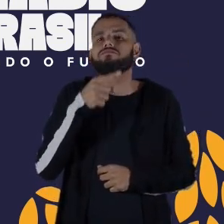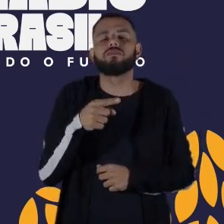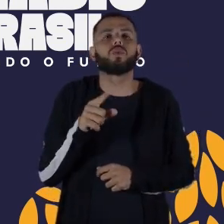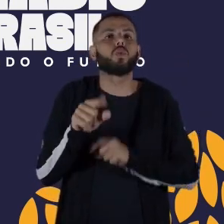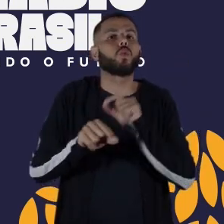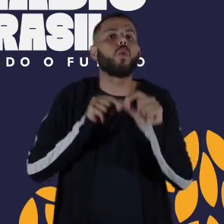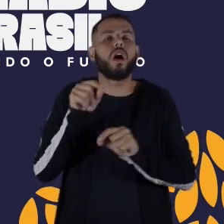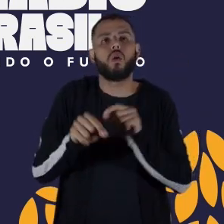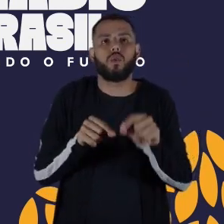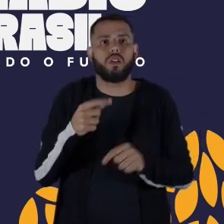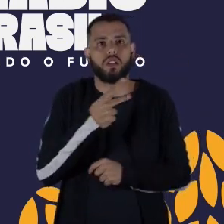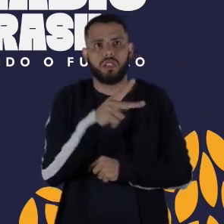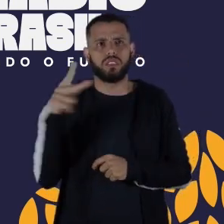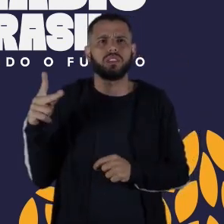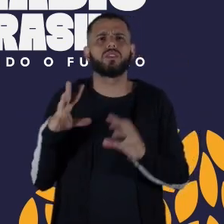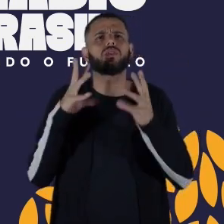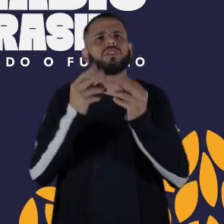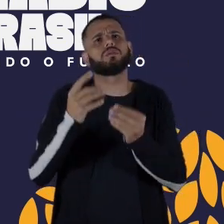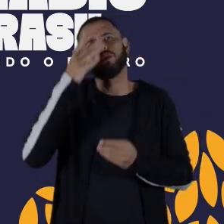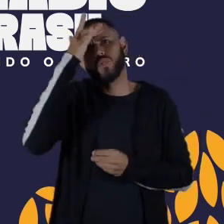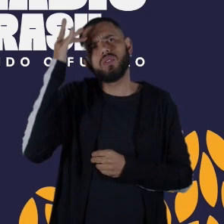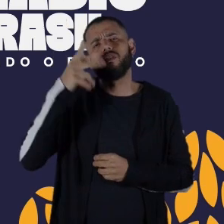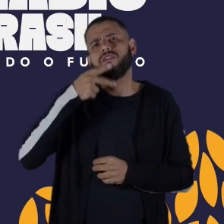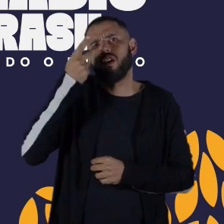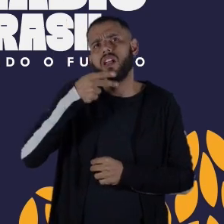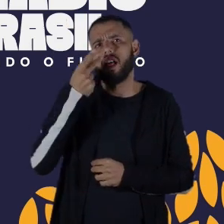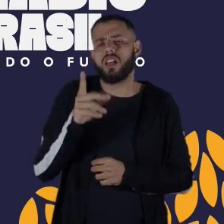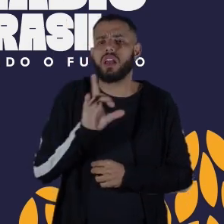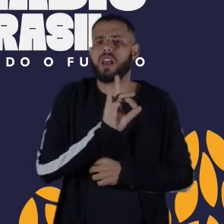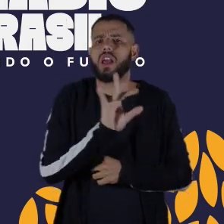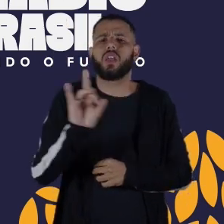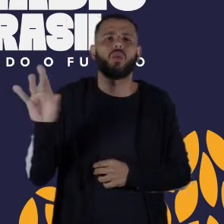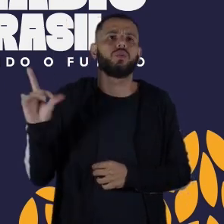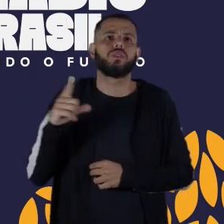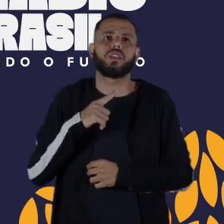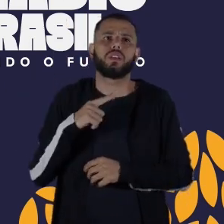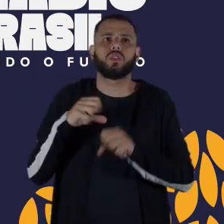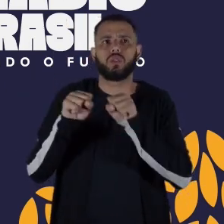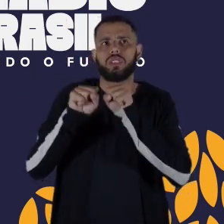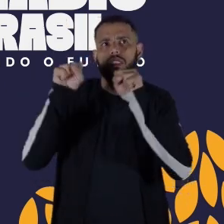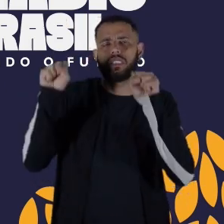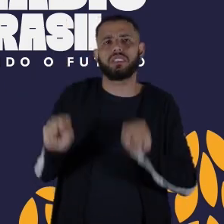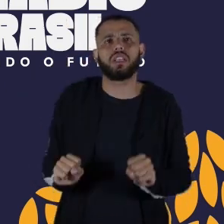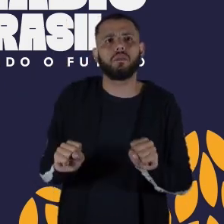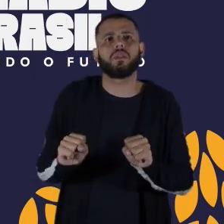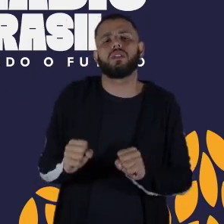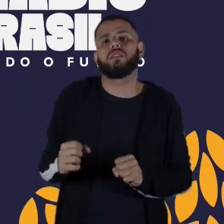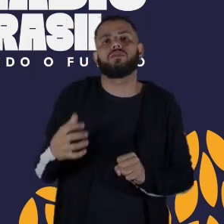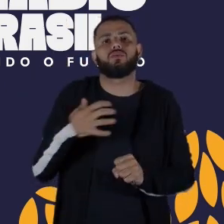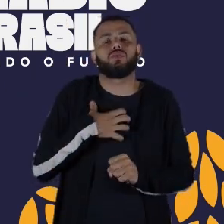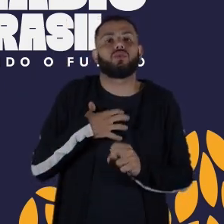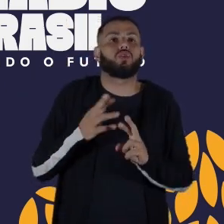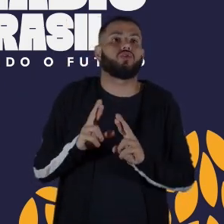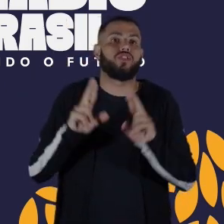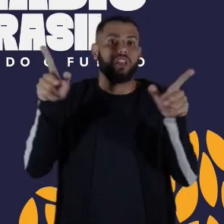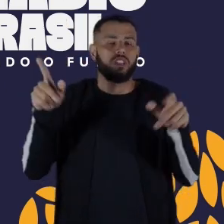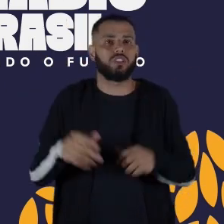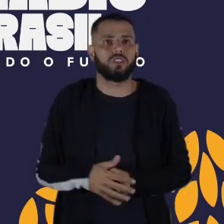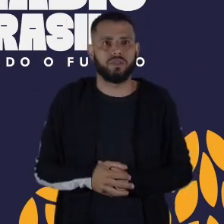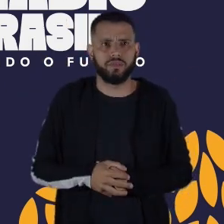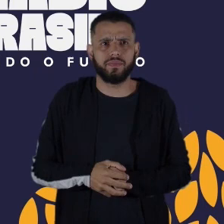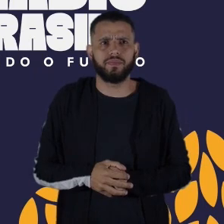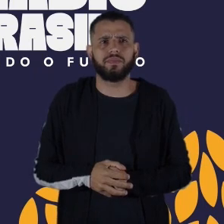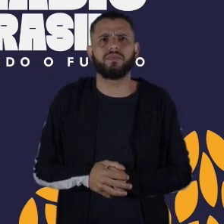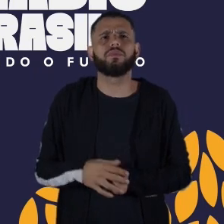todo mundo diz, cada um de nós temos um sistema endocannabinoide diferente. Isso está errado. Por